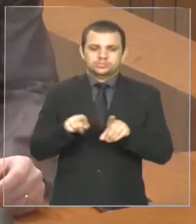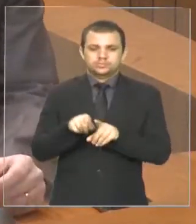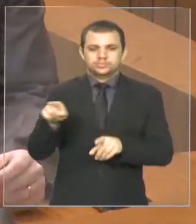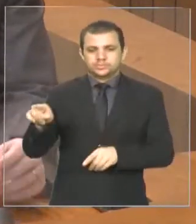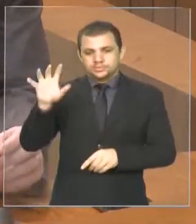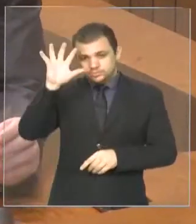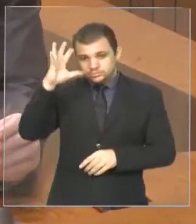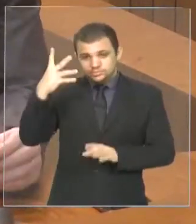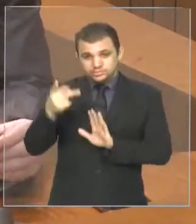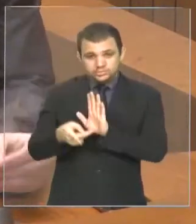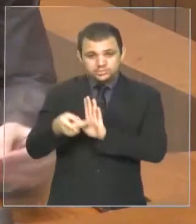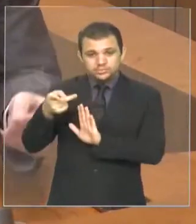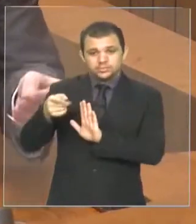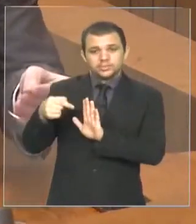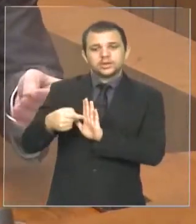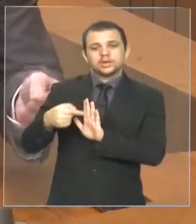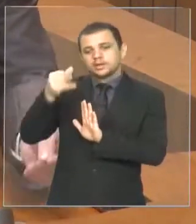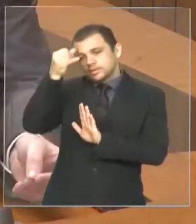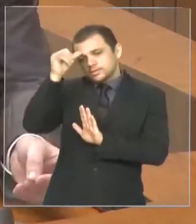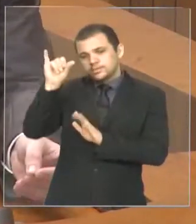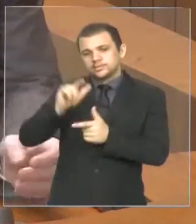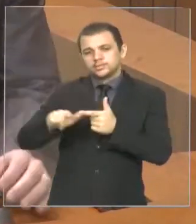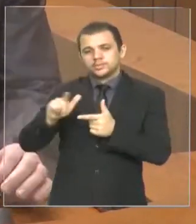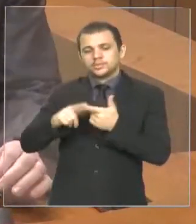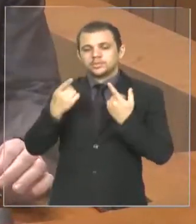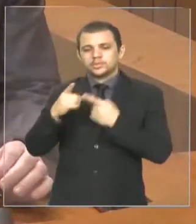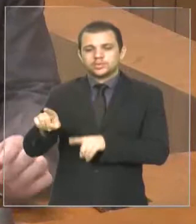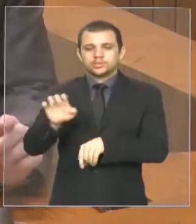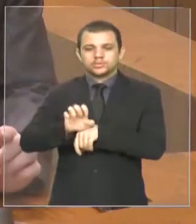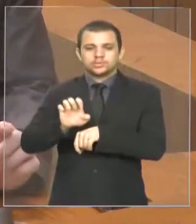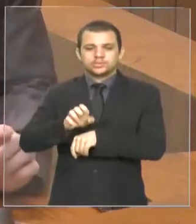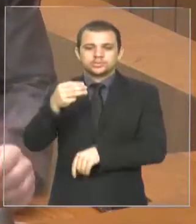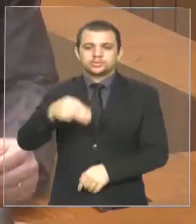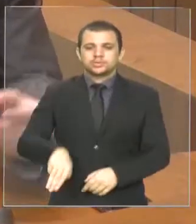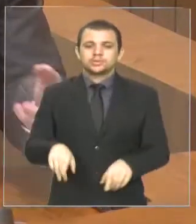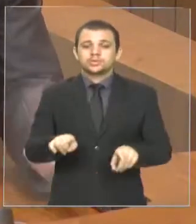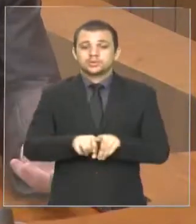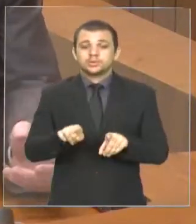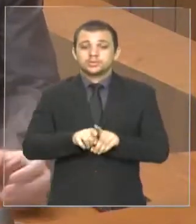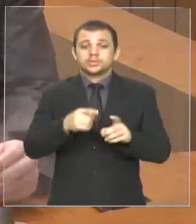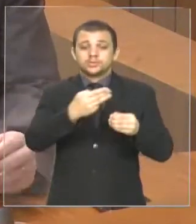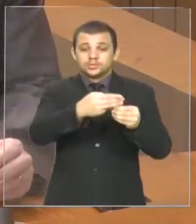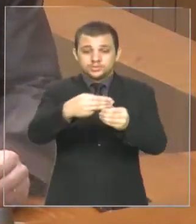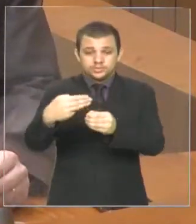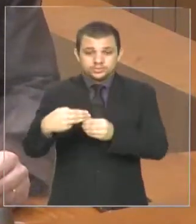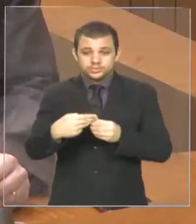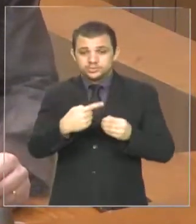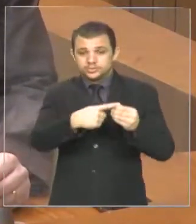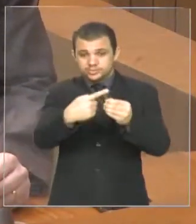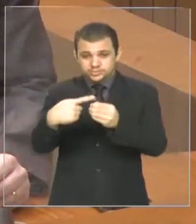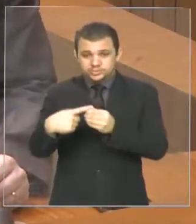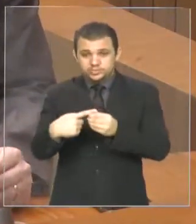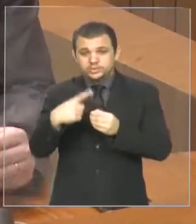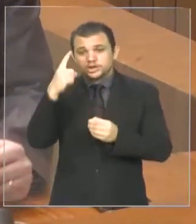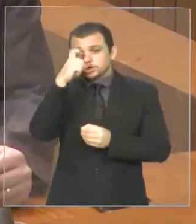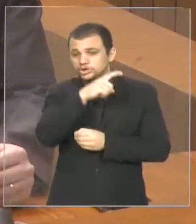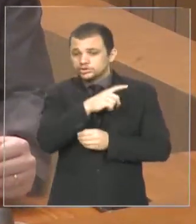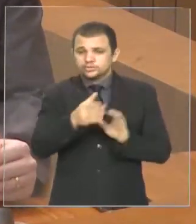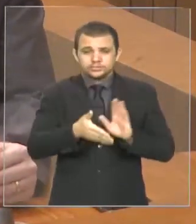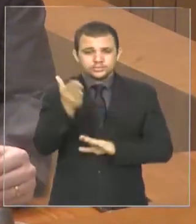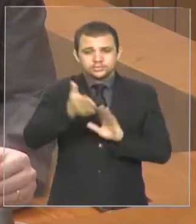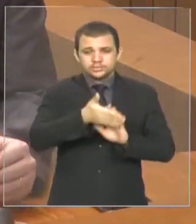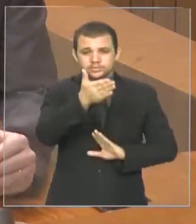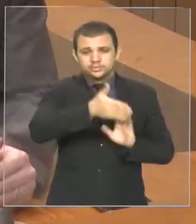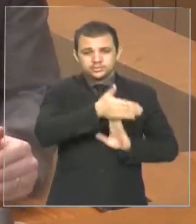resolução ela não prejudique o Maranhão, que pelo menos os municípios do interior, onde a locomoção é mais difícil e